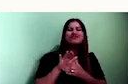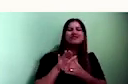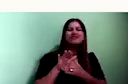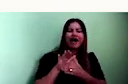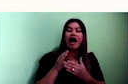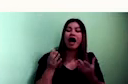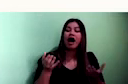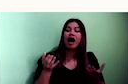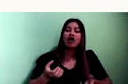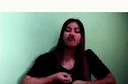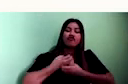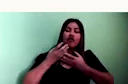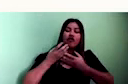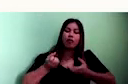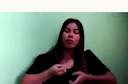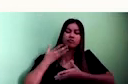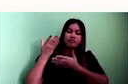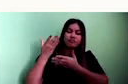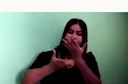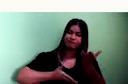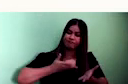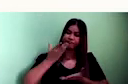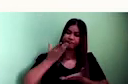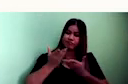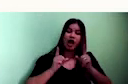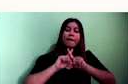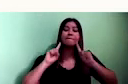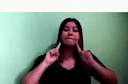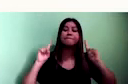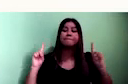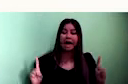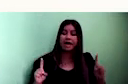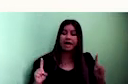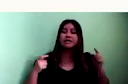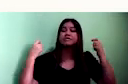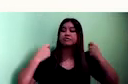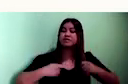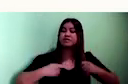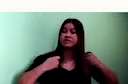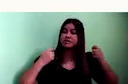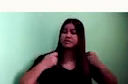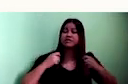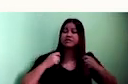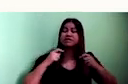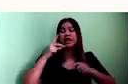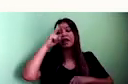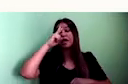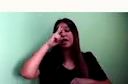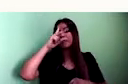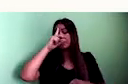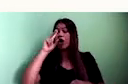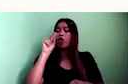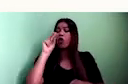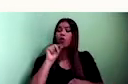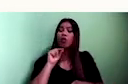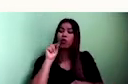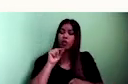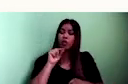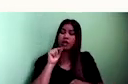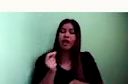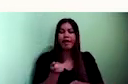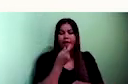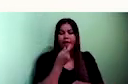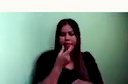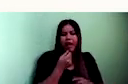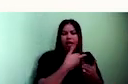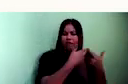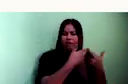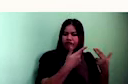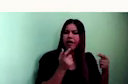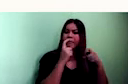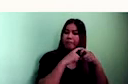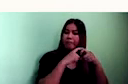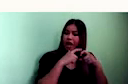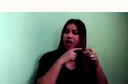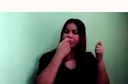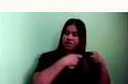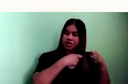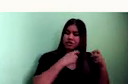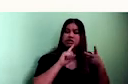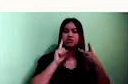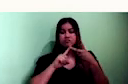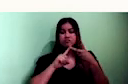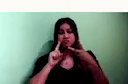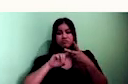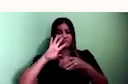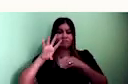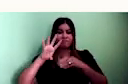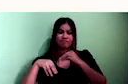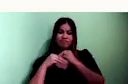esses tratamentos, porém, sempre deixando bem claro que não substitui o tratamento tradicional, tá? E